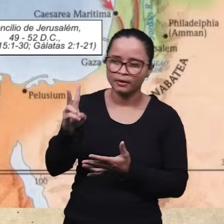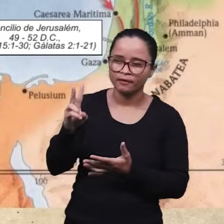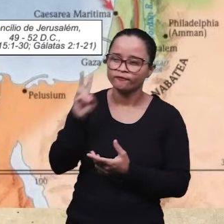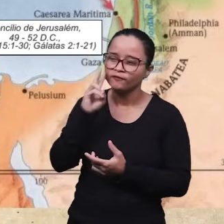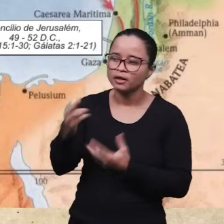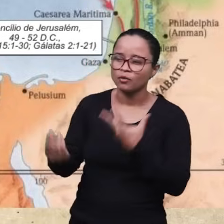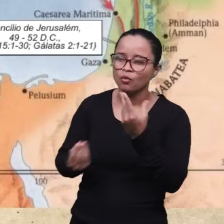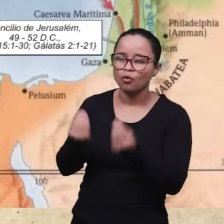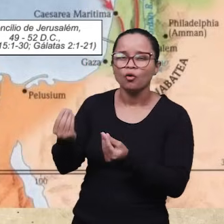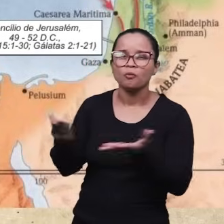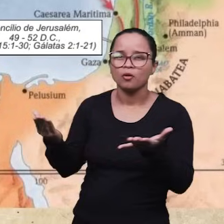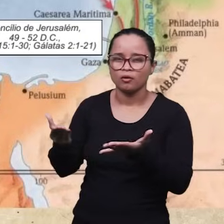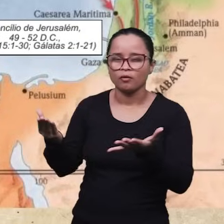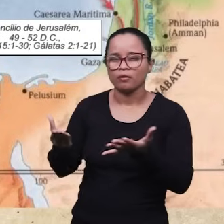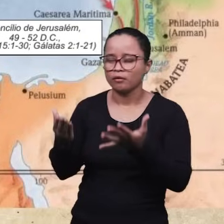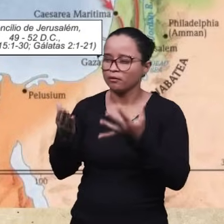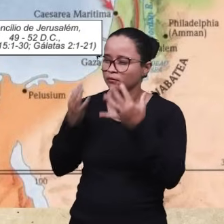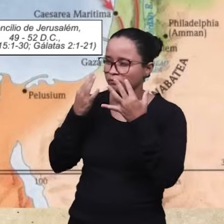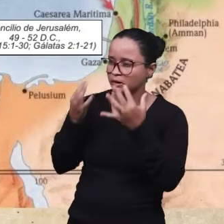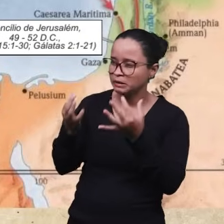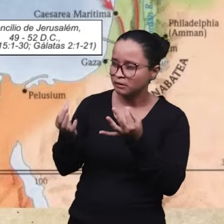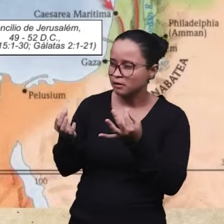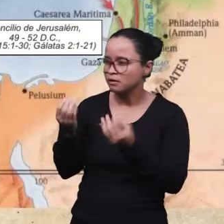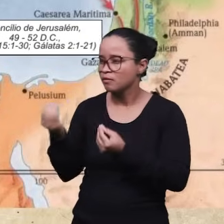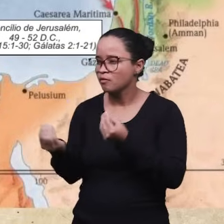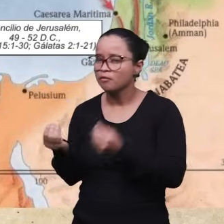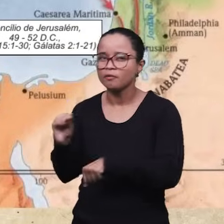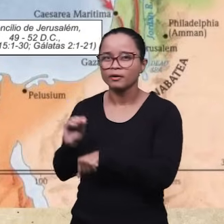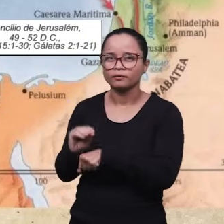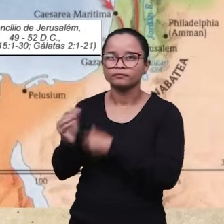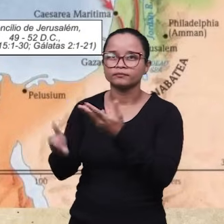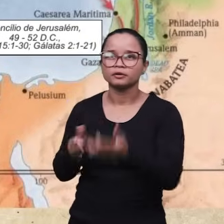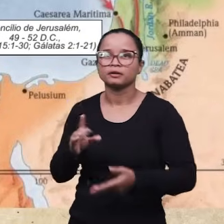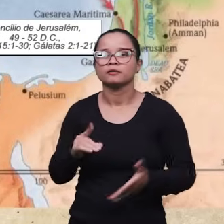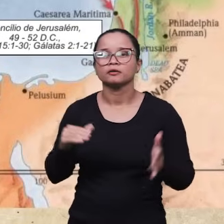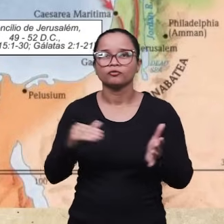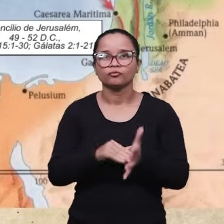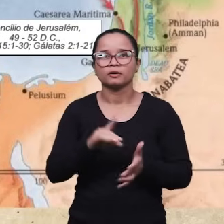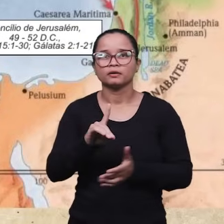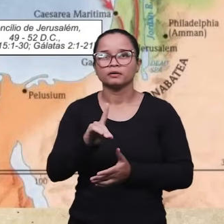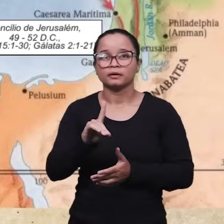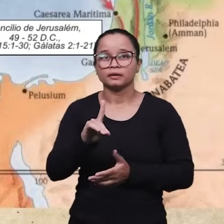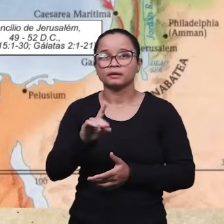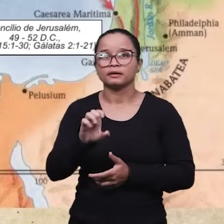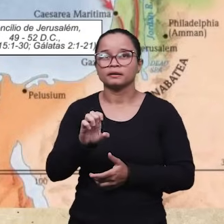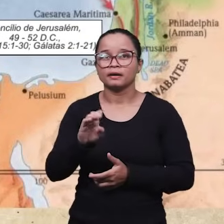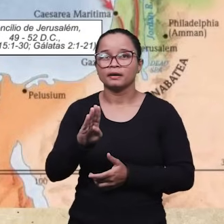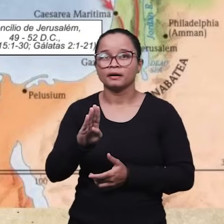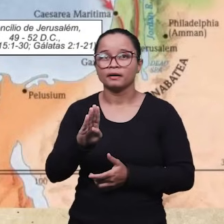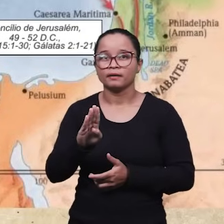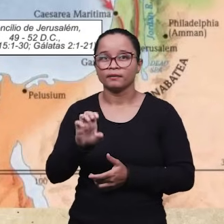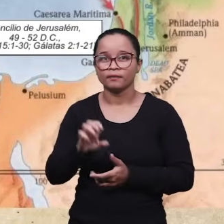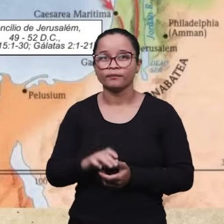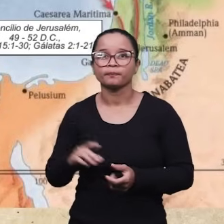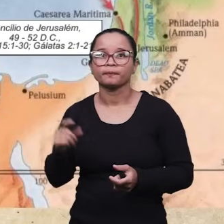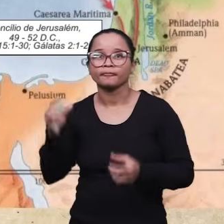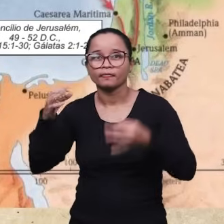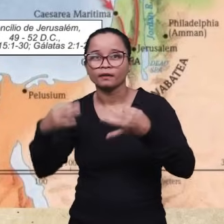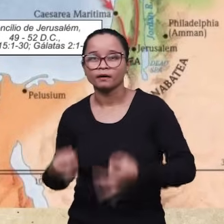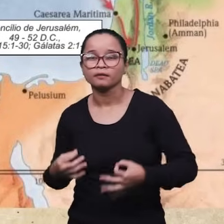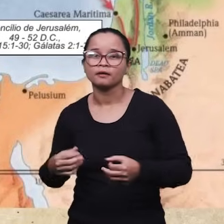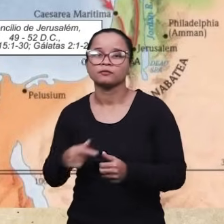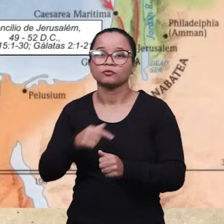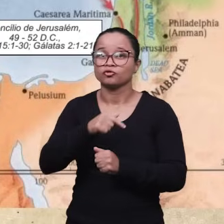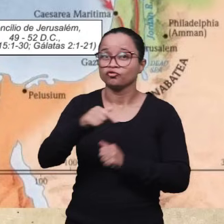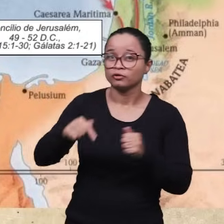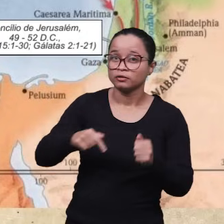Passaram por essas 3 últimas, Derbe, Listra e Icônio. Por certo, passaram por